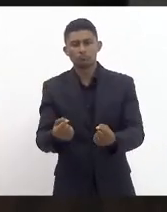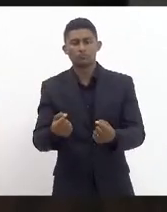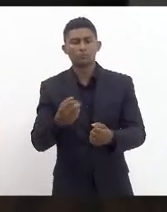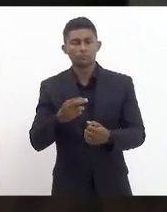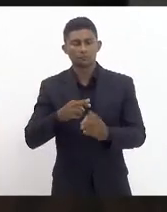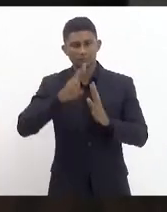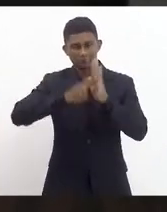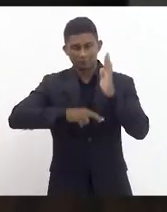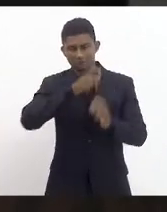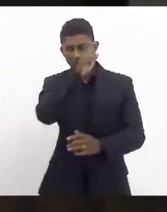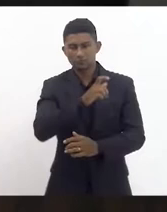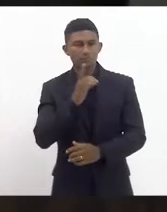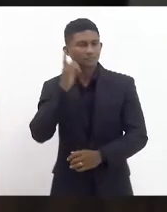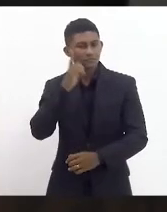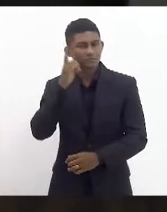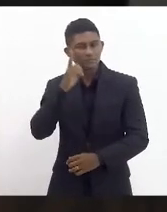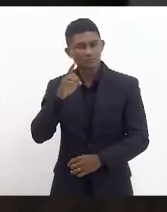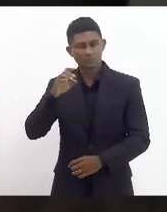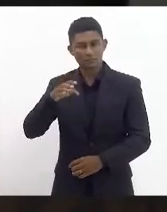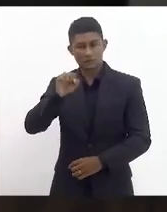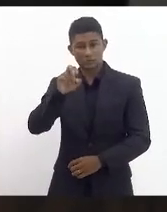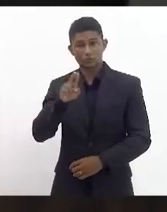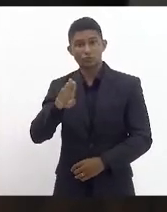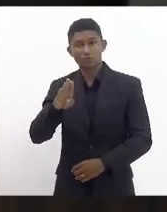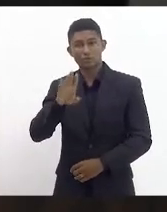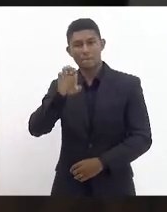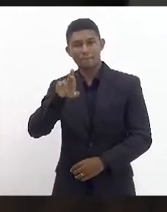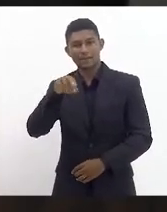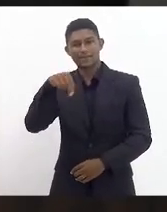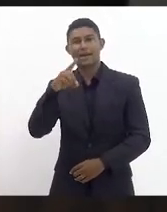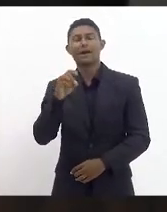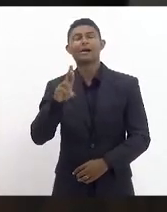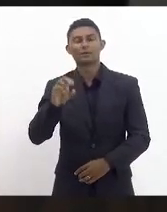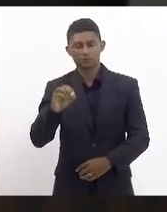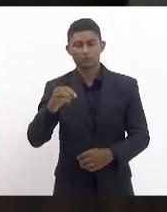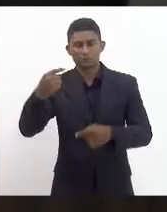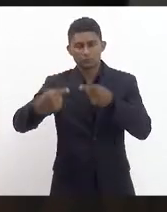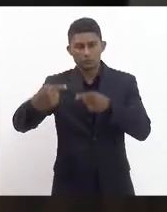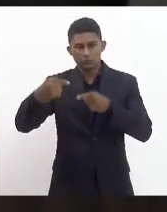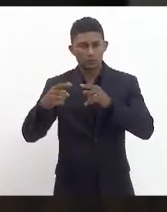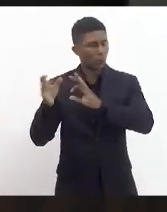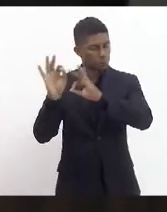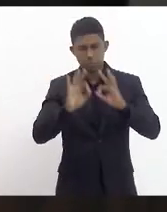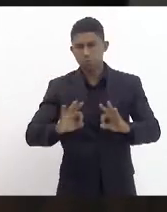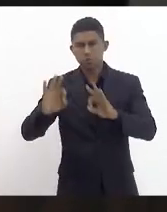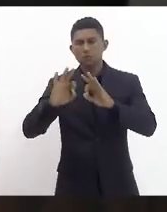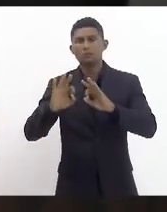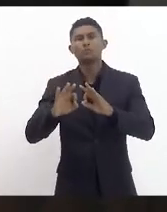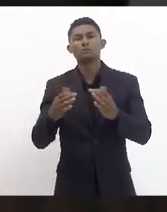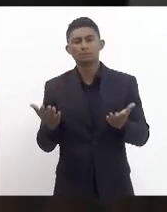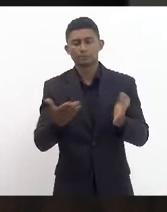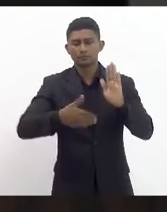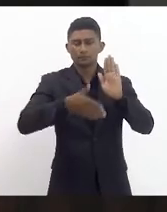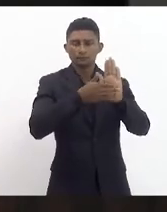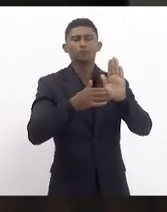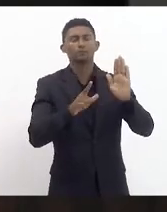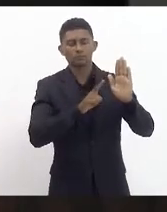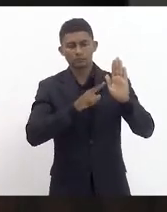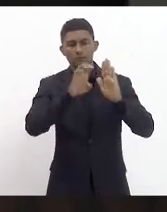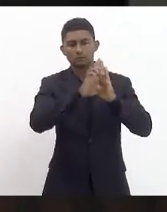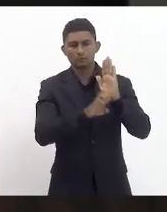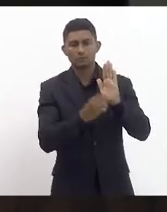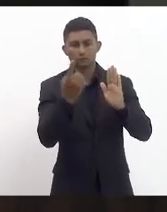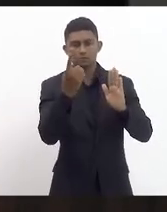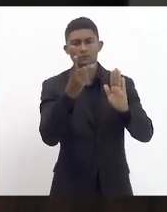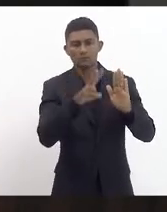deputado, subtenente Bernardo. Em discussão, não havendo quem queira discutir, encerrada a discussão. Presente proposta, recebeu uma emenda, retorna